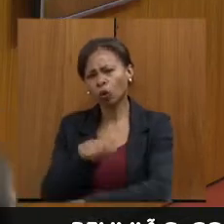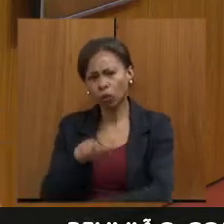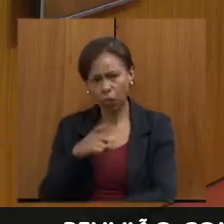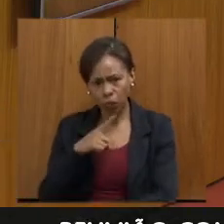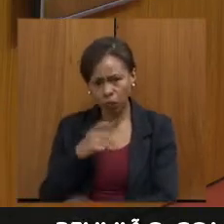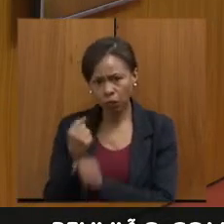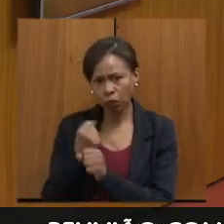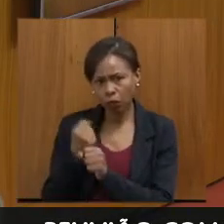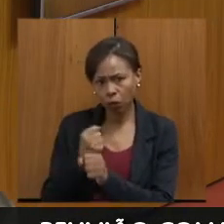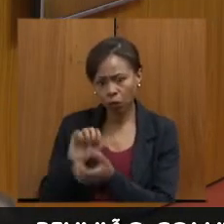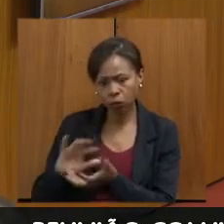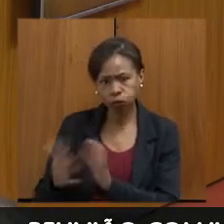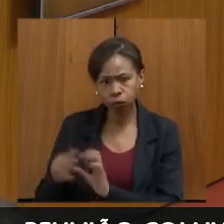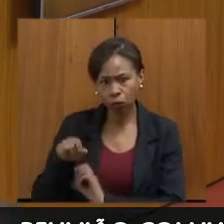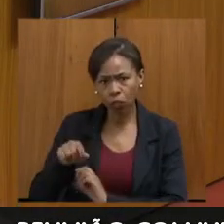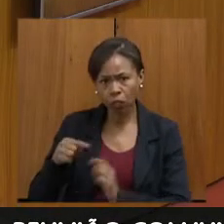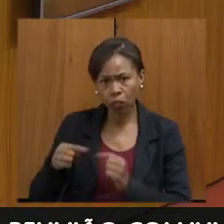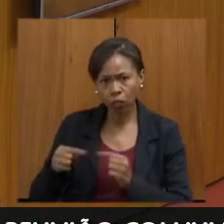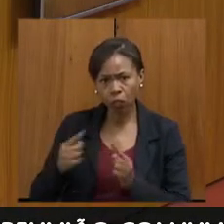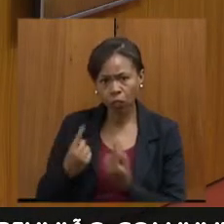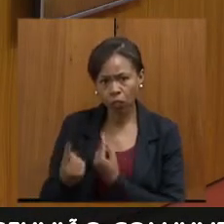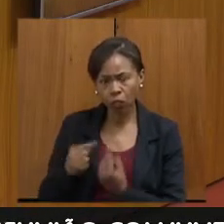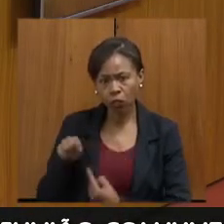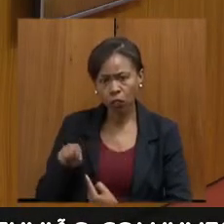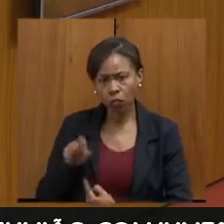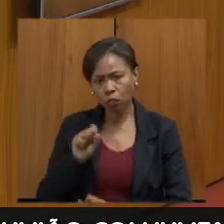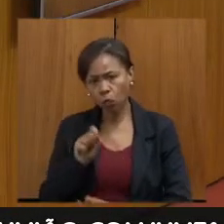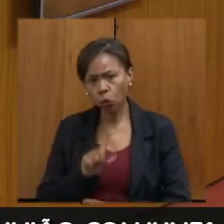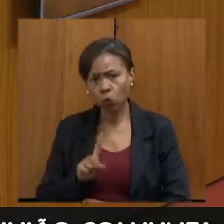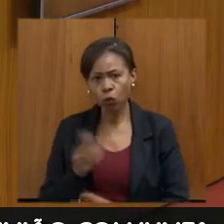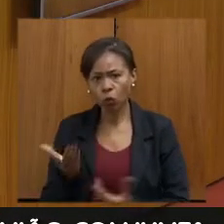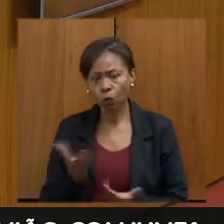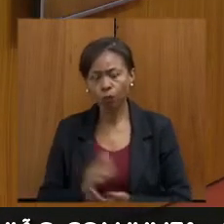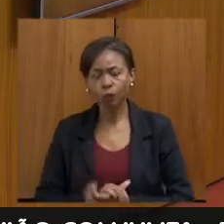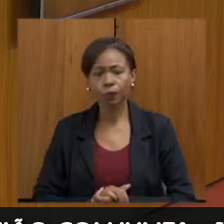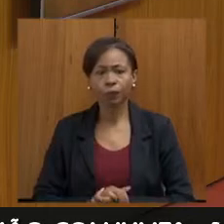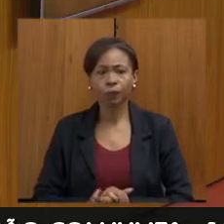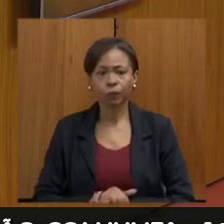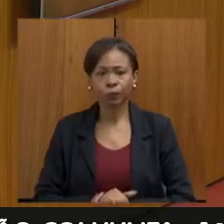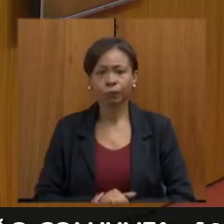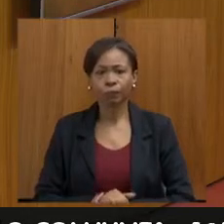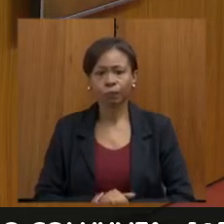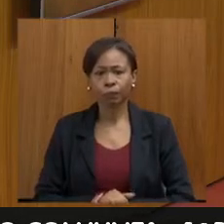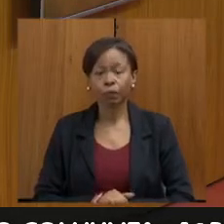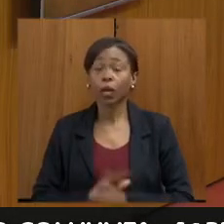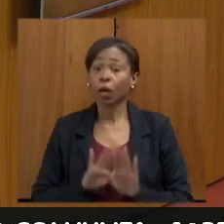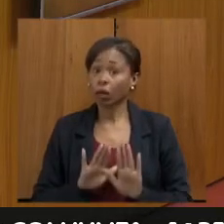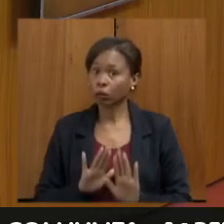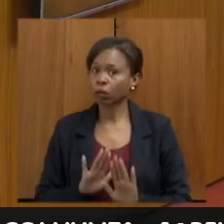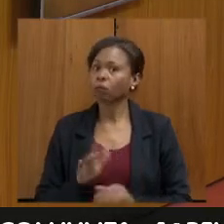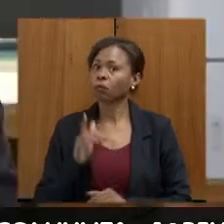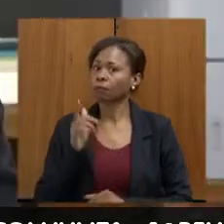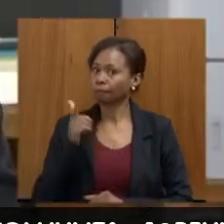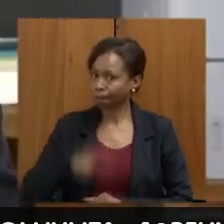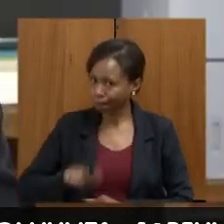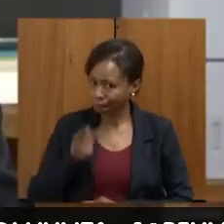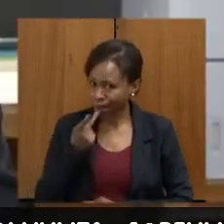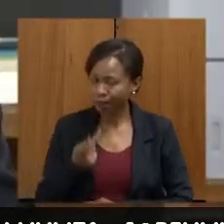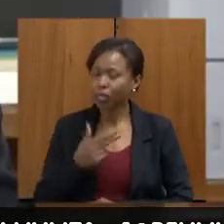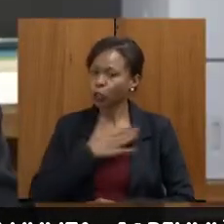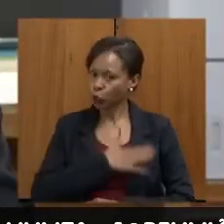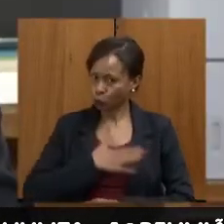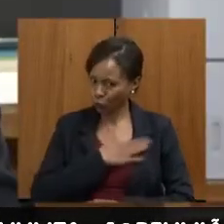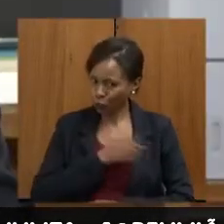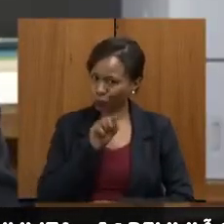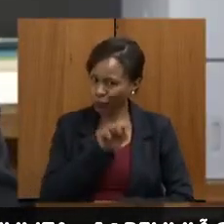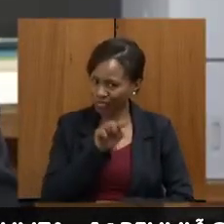revitalização desse trecho também a pedido aí de uma demanda que chegou no gabinete muito e reitero nós temos muito